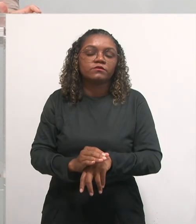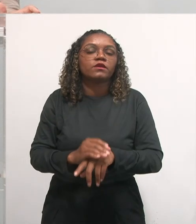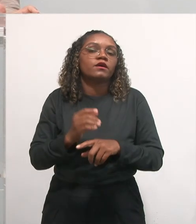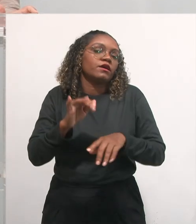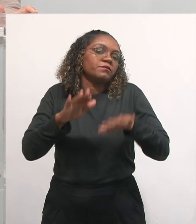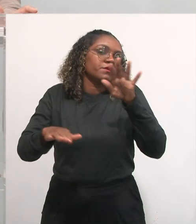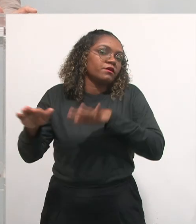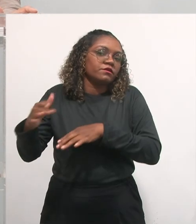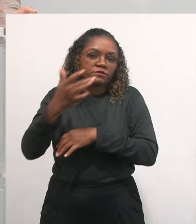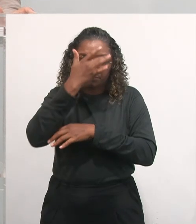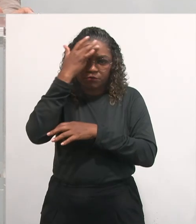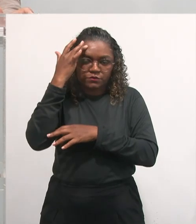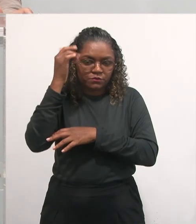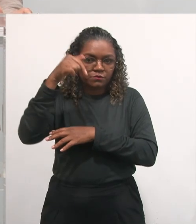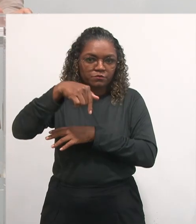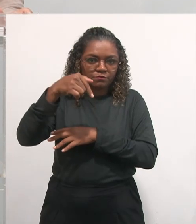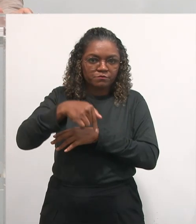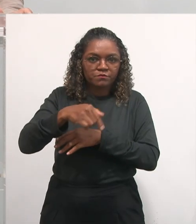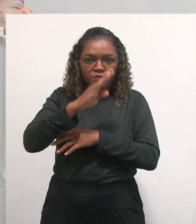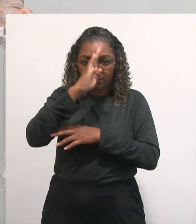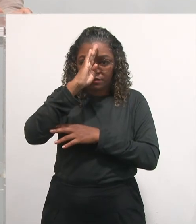vão fazer o seu trabalho de conclusão de curso,